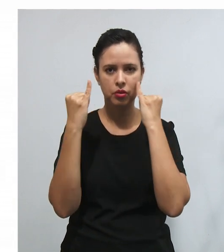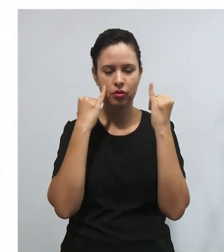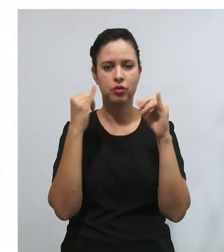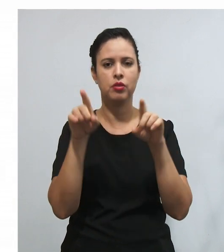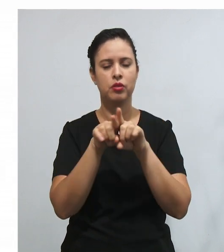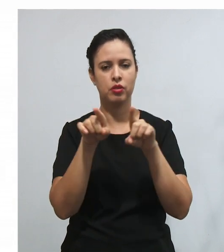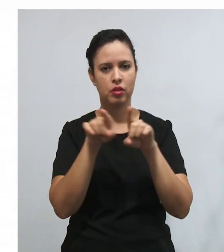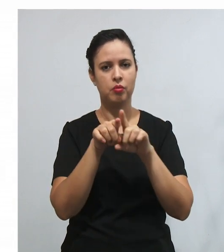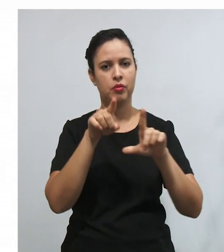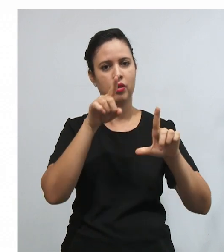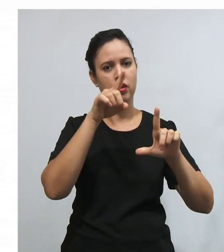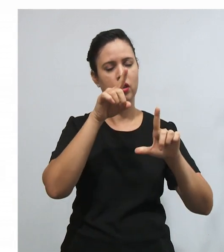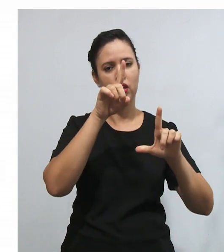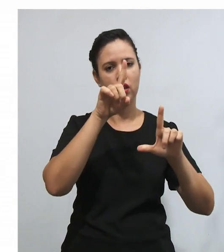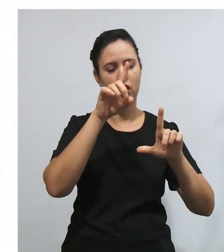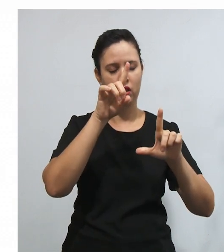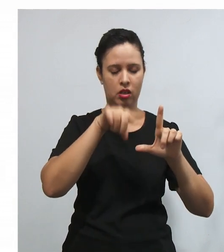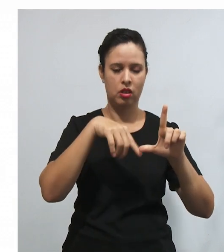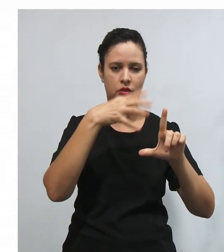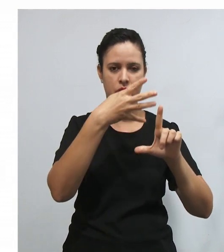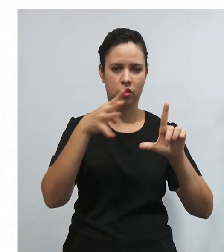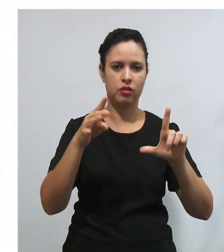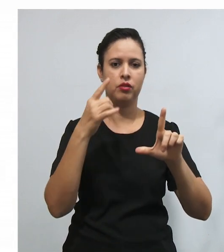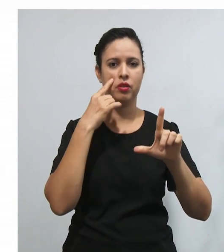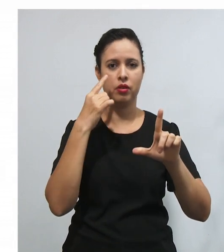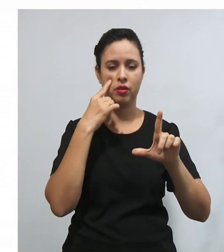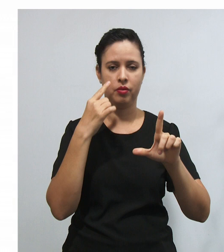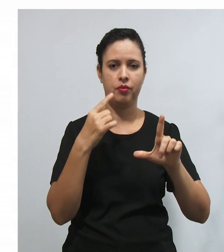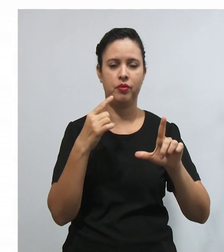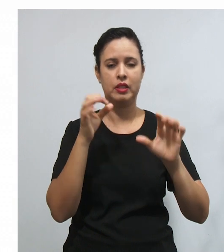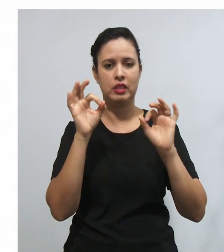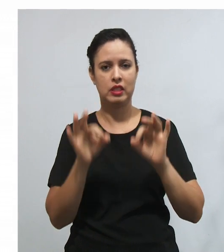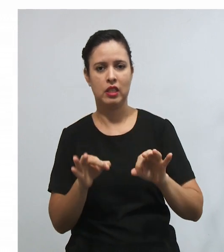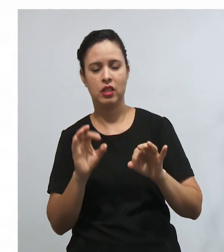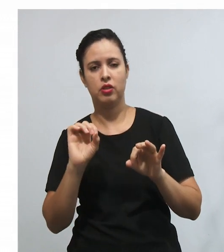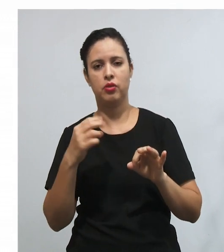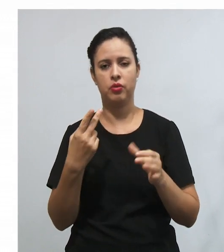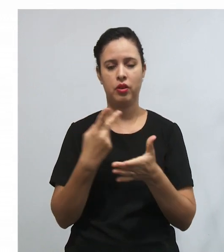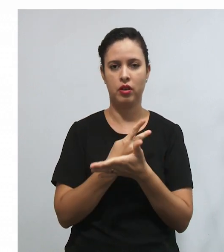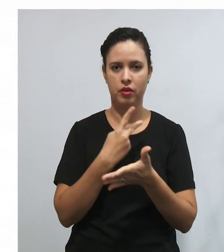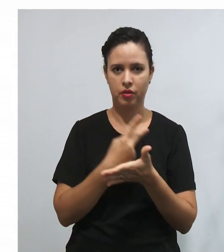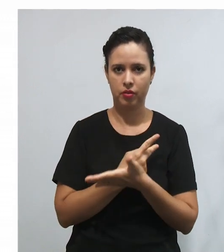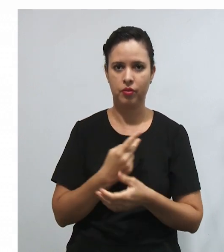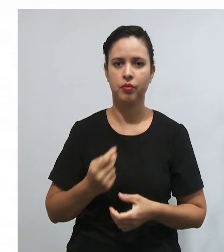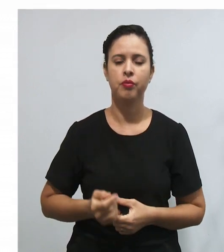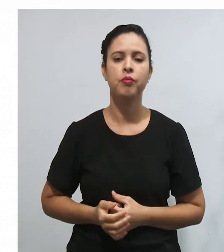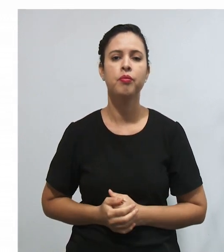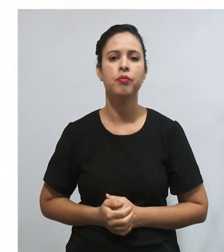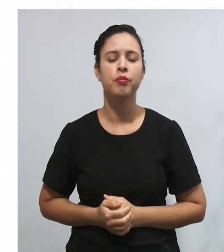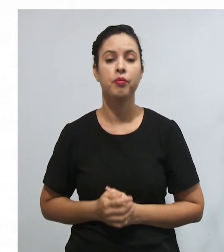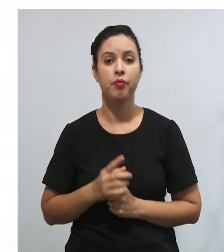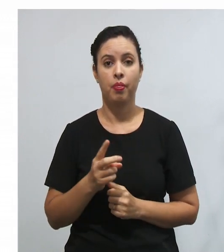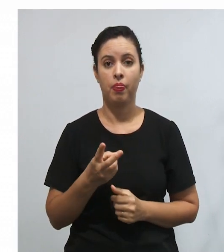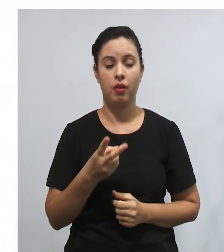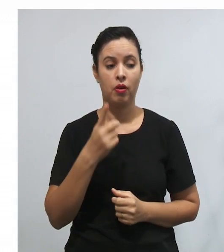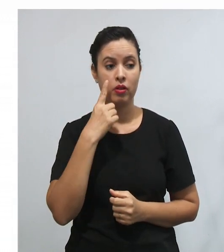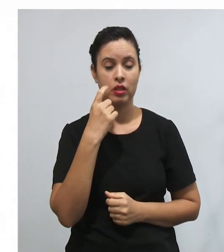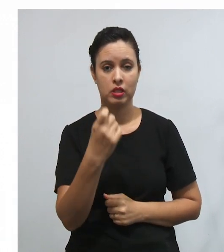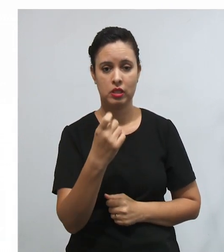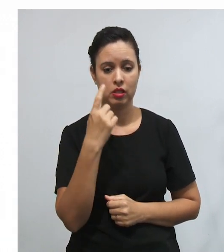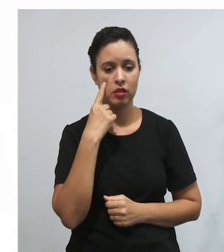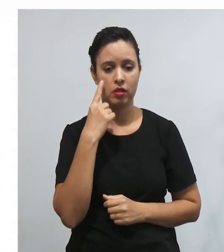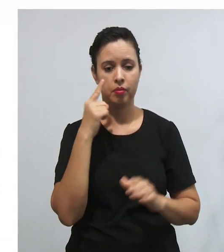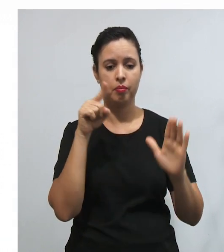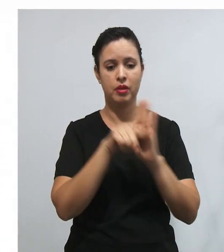gráfico precedentes, julgue os itens abaixo, né? Se é certo ou se é errado. E aí o que nos interessa é essa perguntinha aqui, ó.